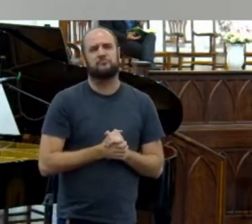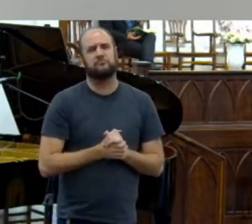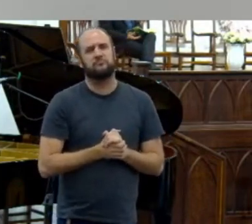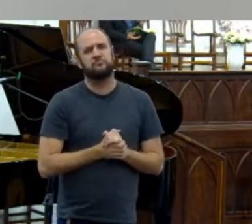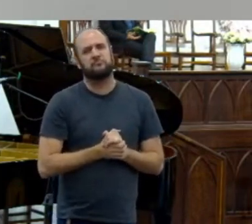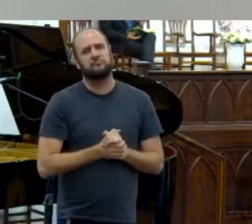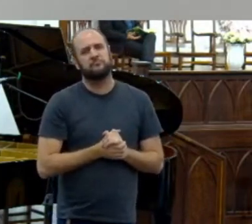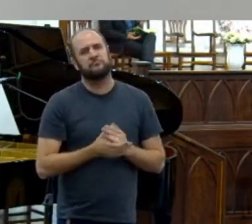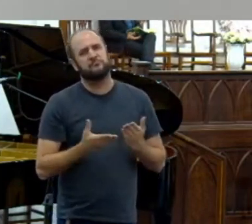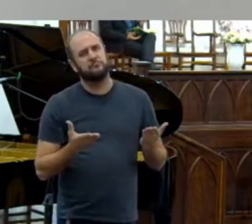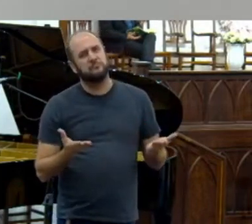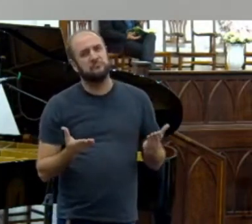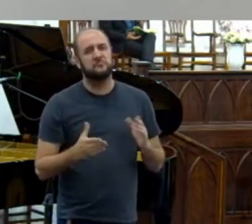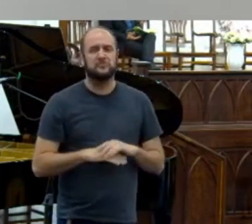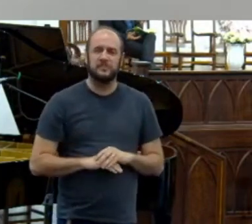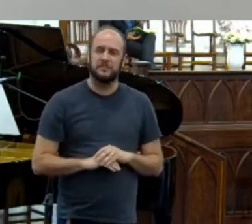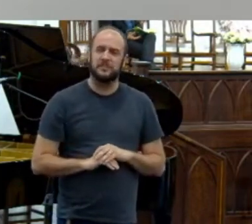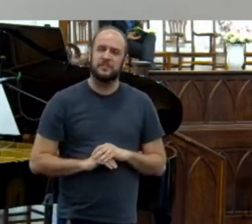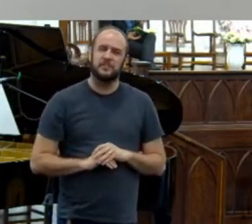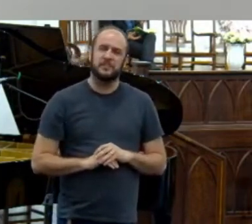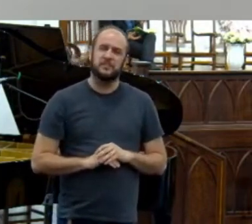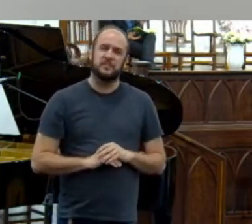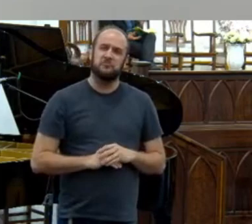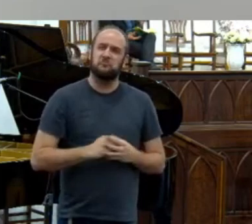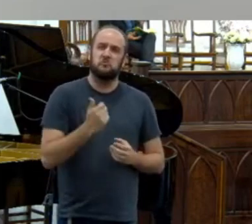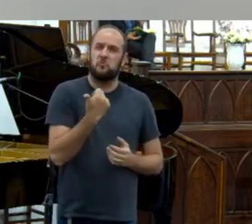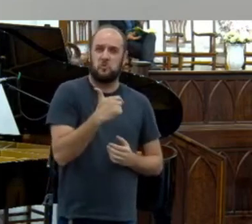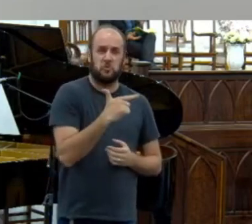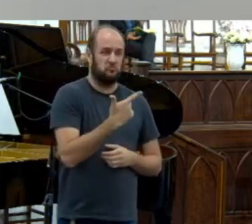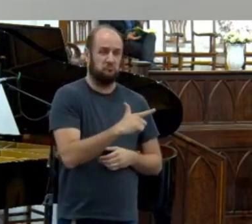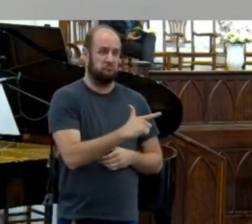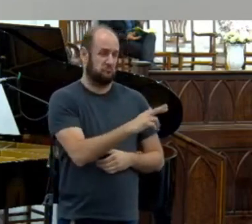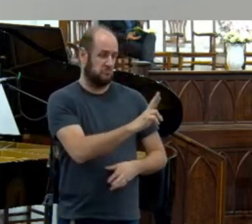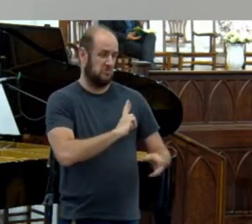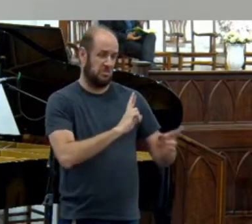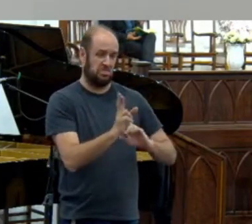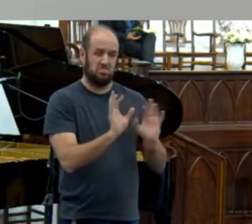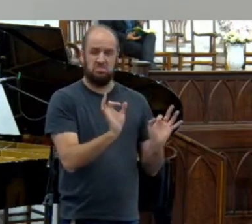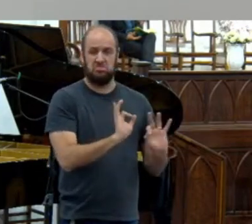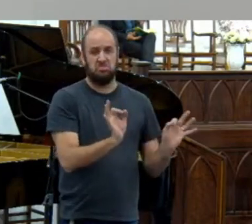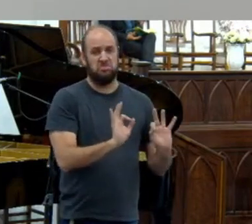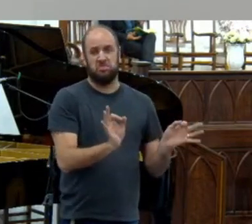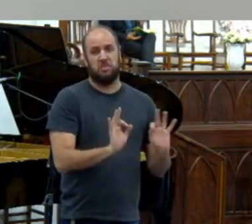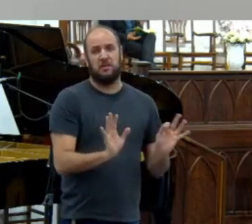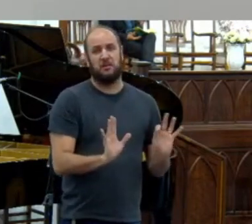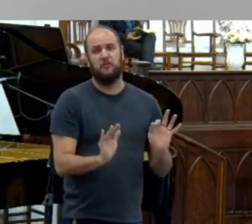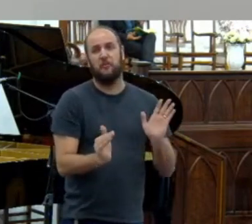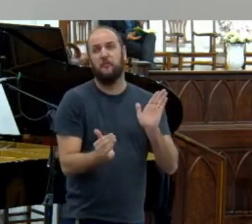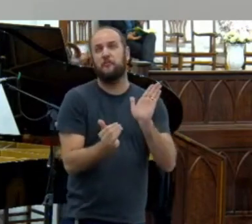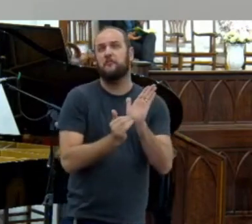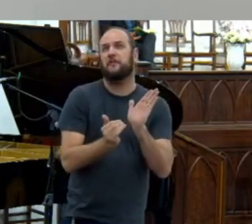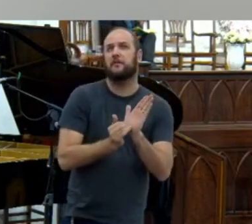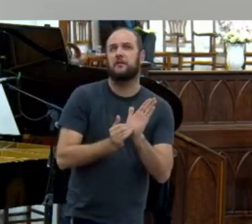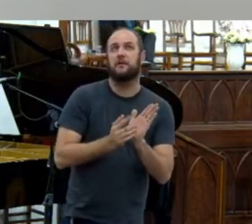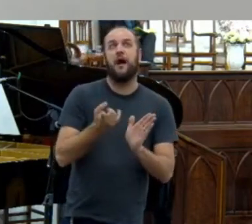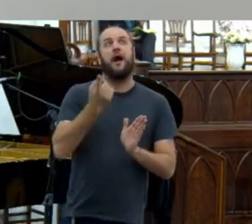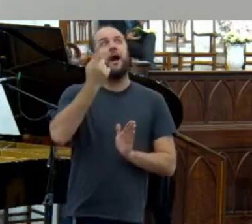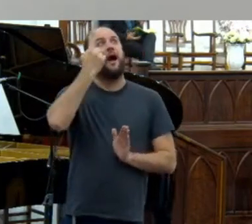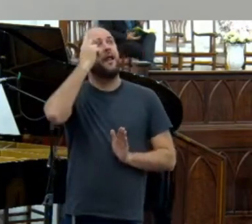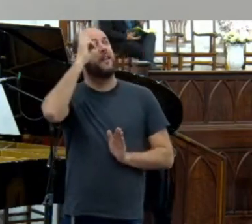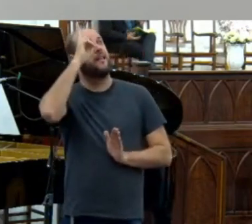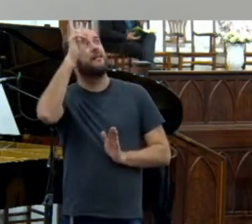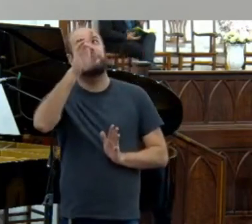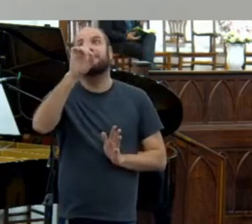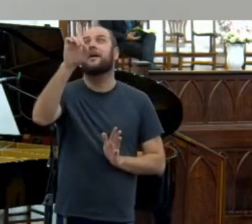E quando não obtens resposta nenhuma deles, em última instância, aí tu vens a mim e apelas a